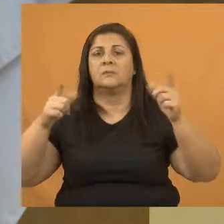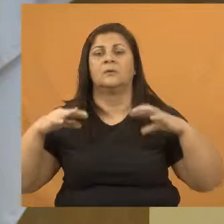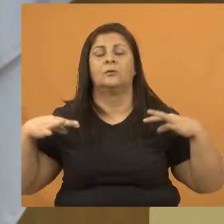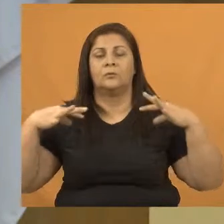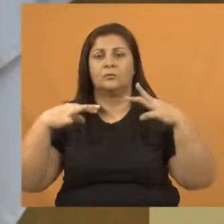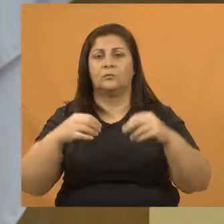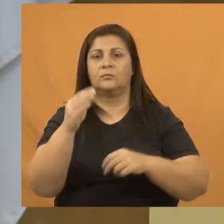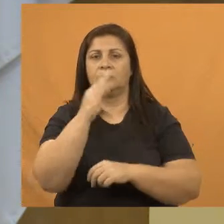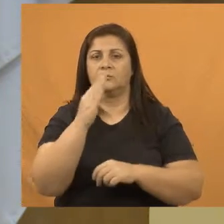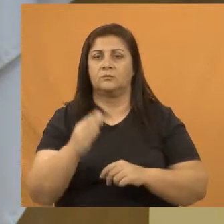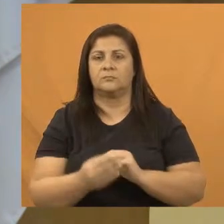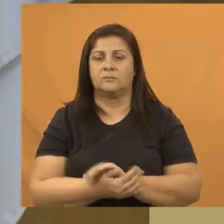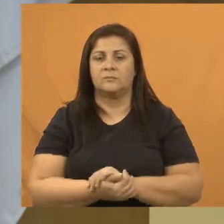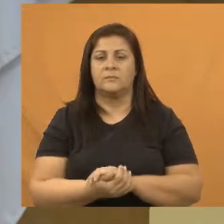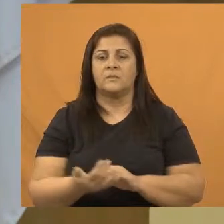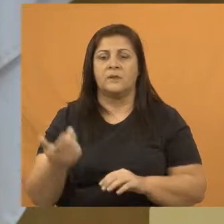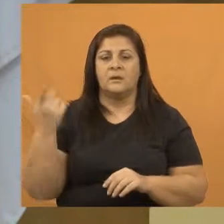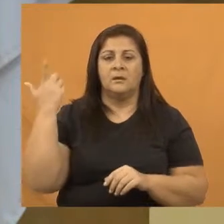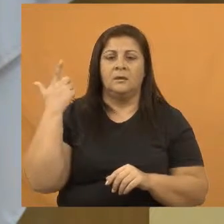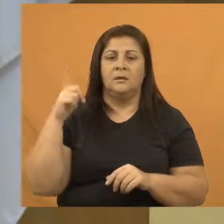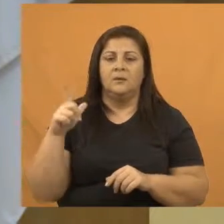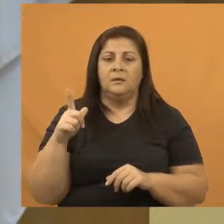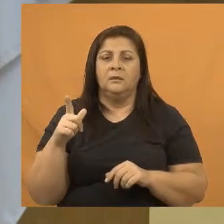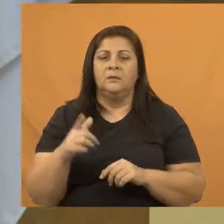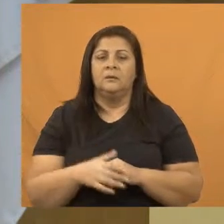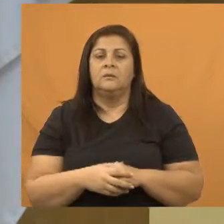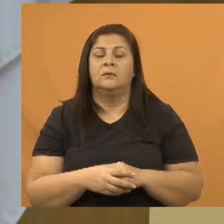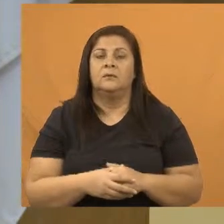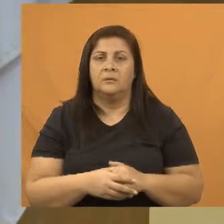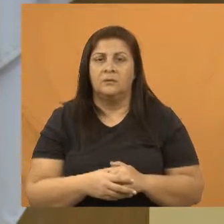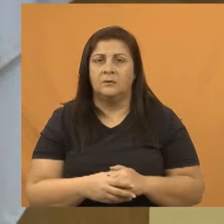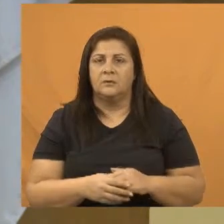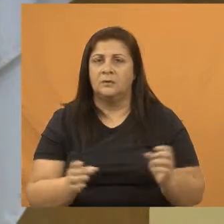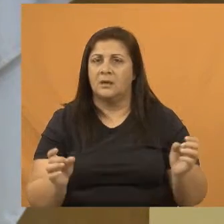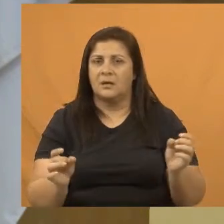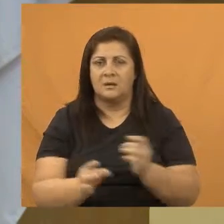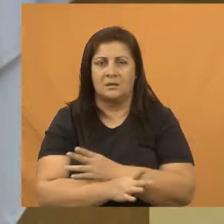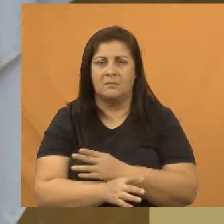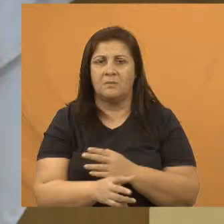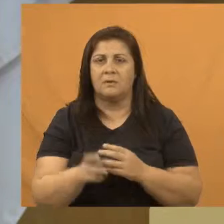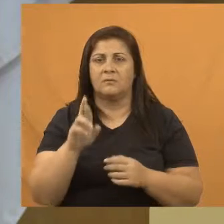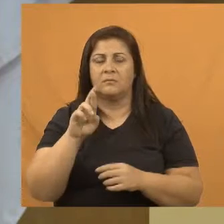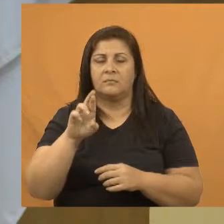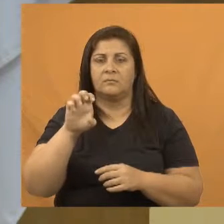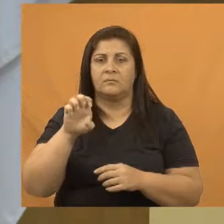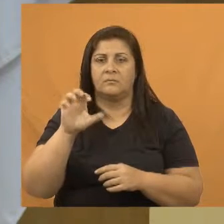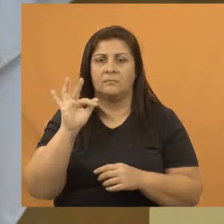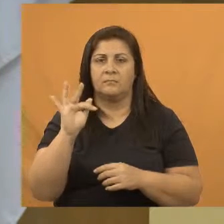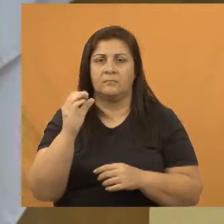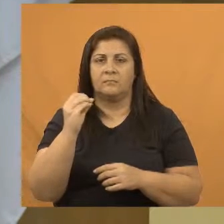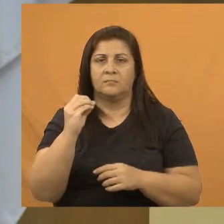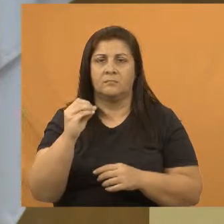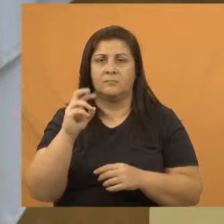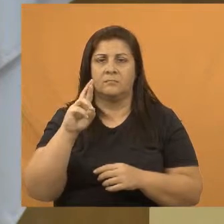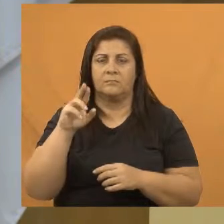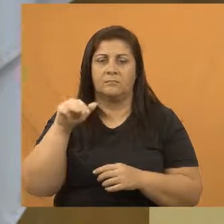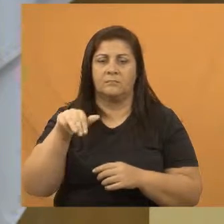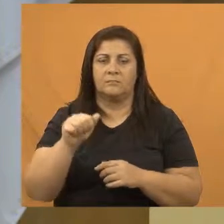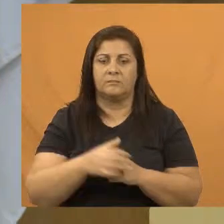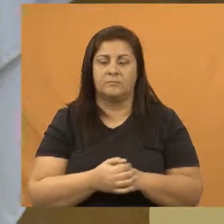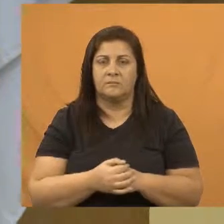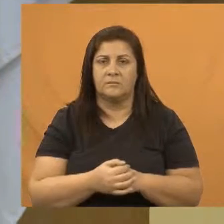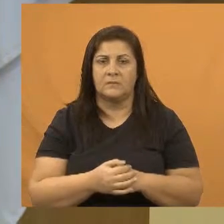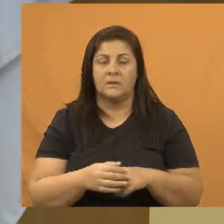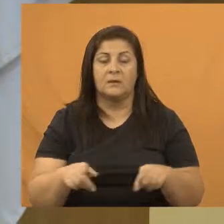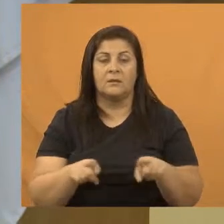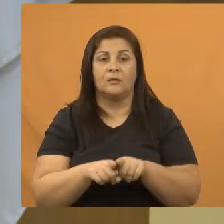gente consiga, de fato, derrotar essa reforma, para que a gente consiga também derrotar todos aqueles que afrontam a classe